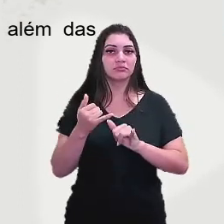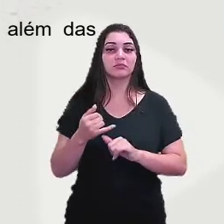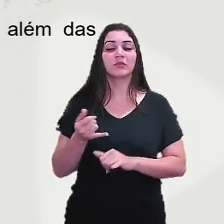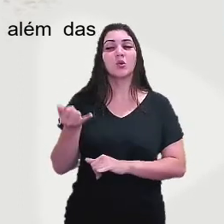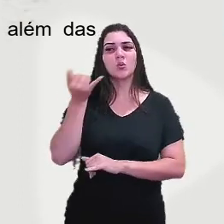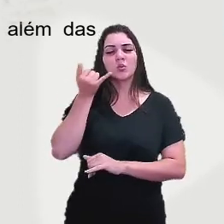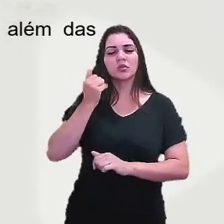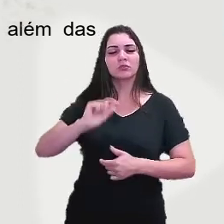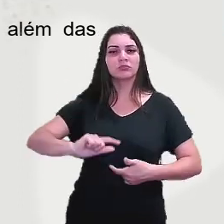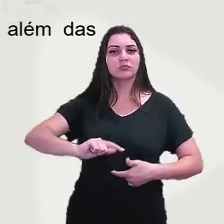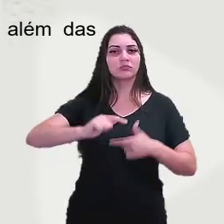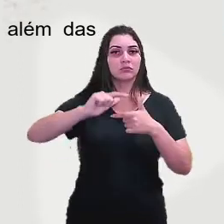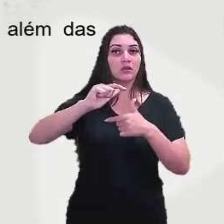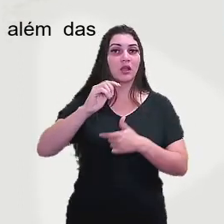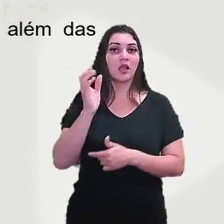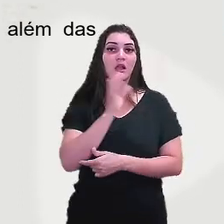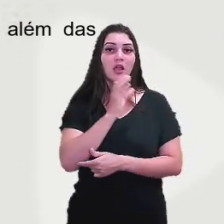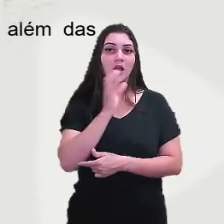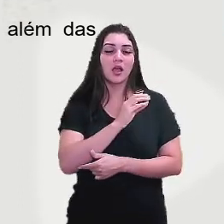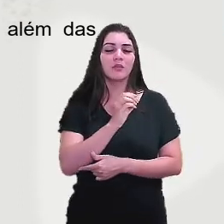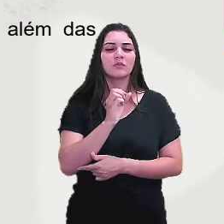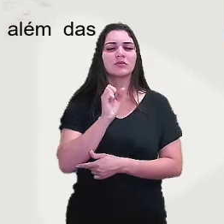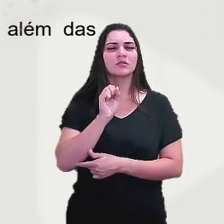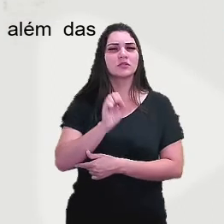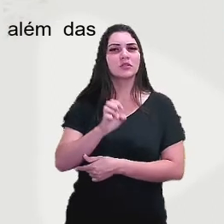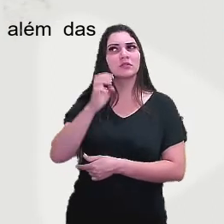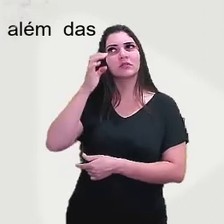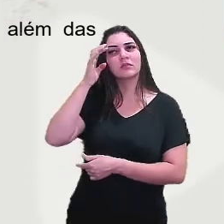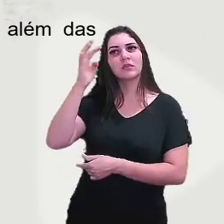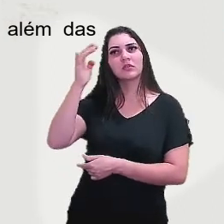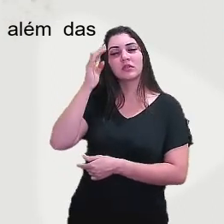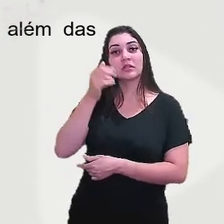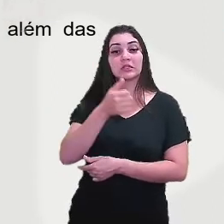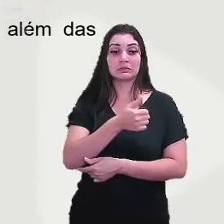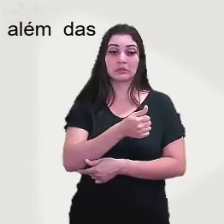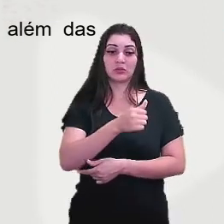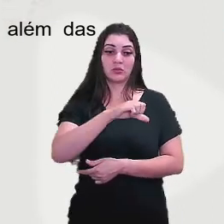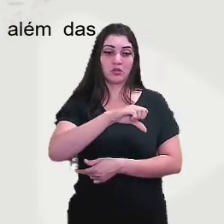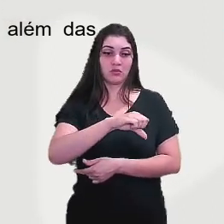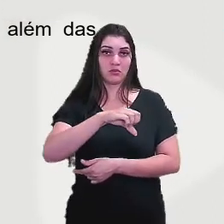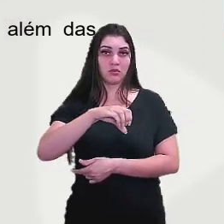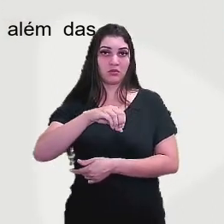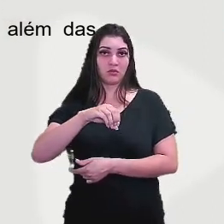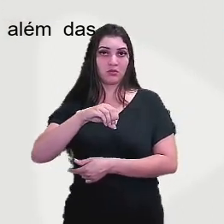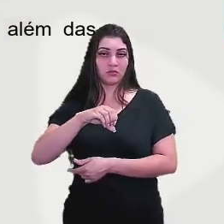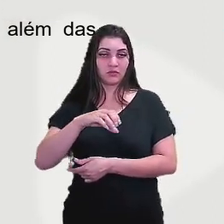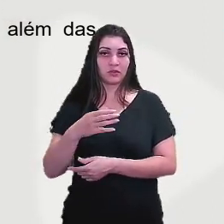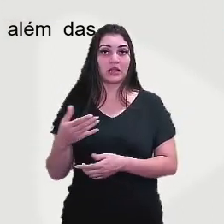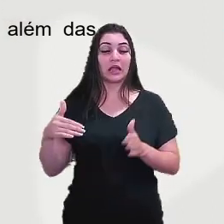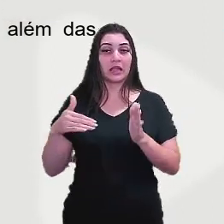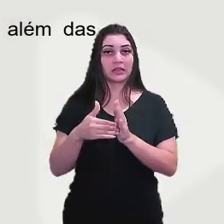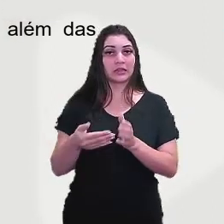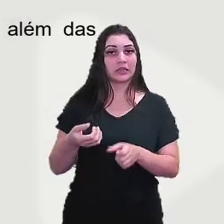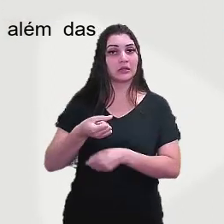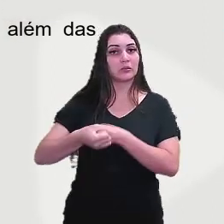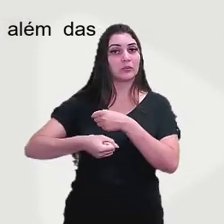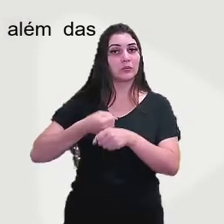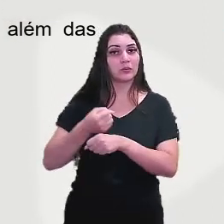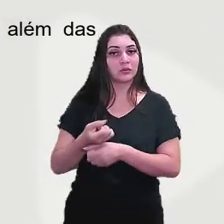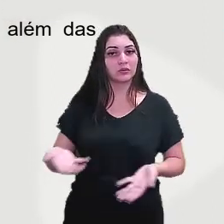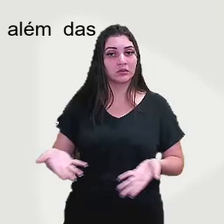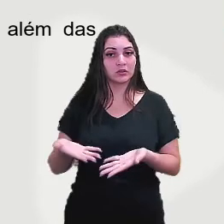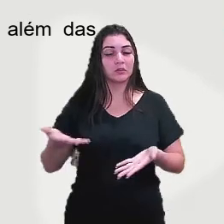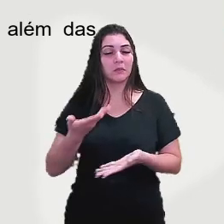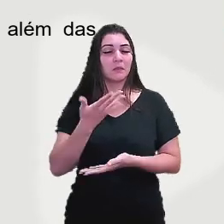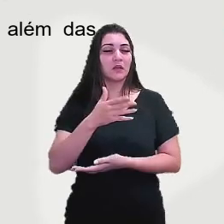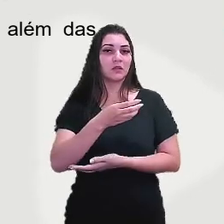evoluiu de uma forma muito rápida. Se a gente for imaginar que de 1990 até o ano atual foram 32